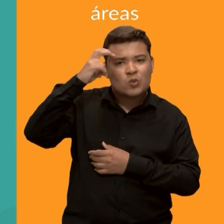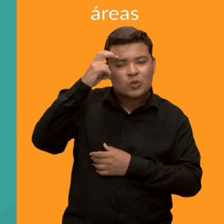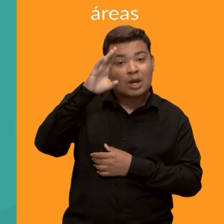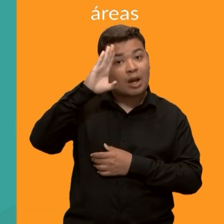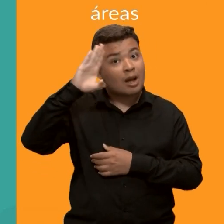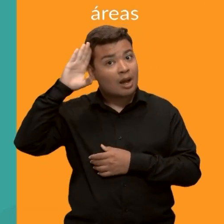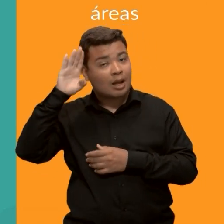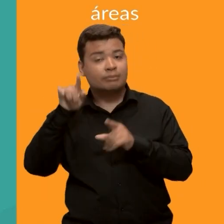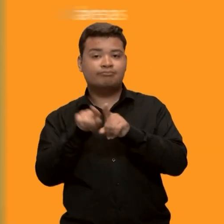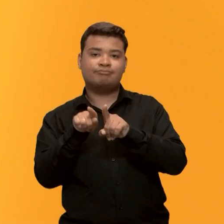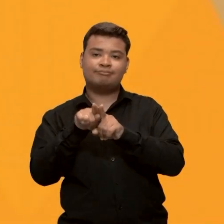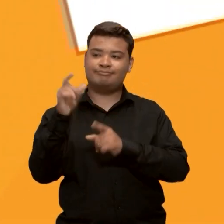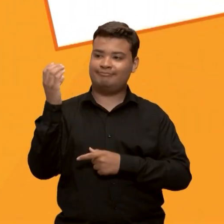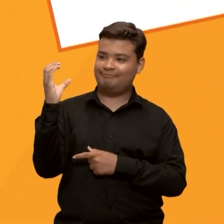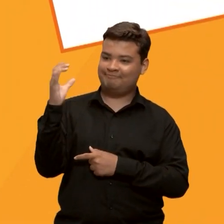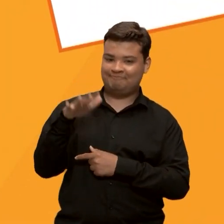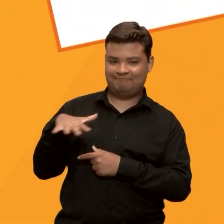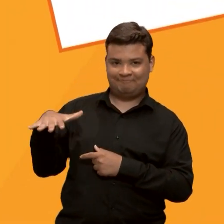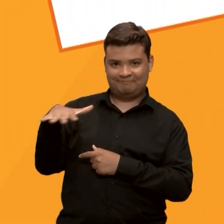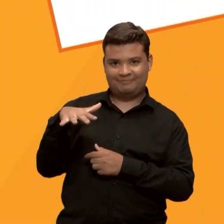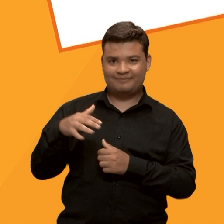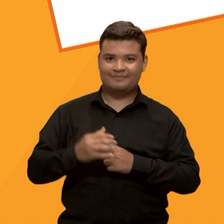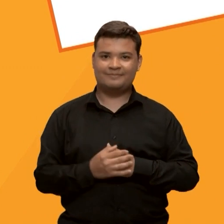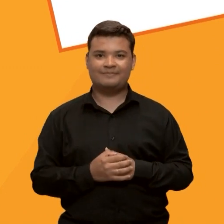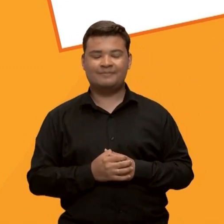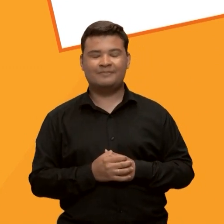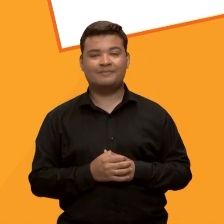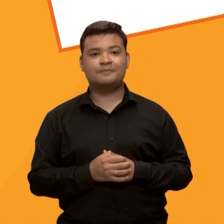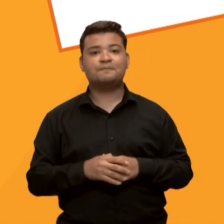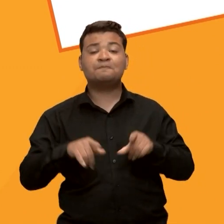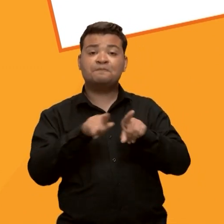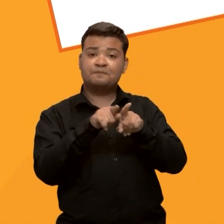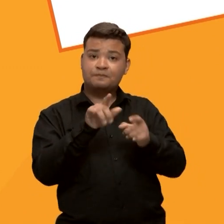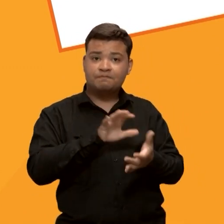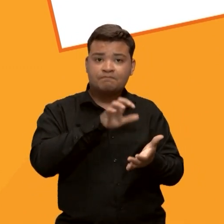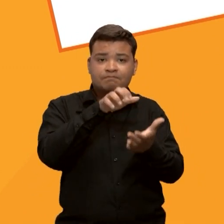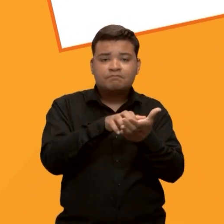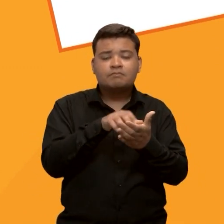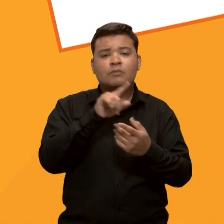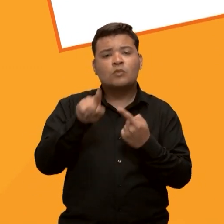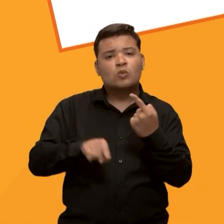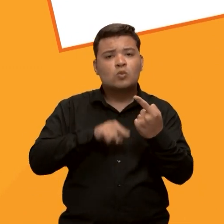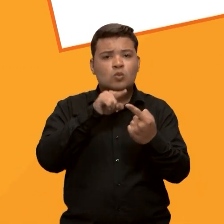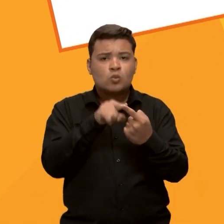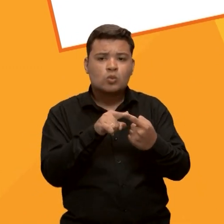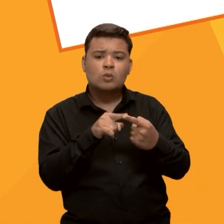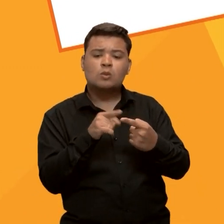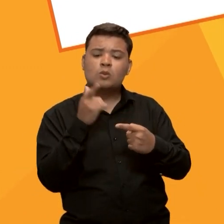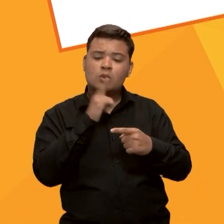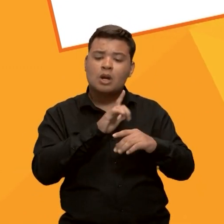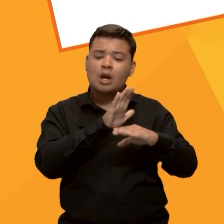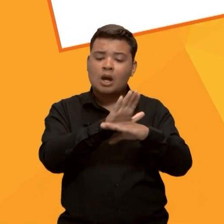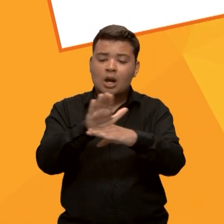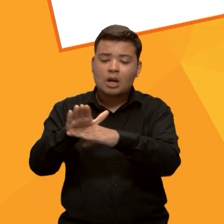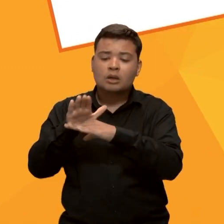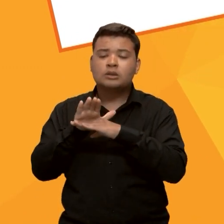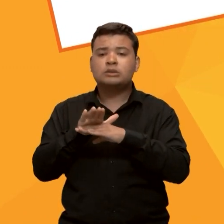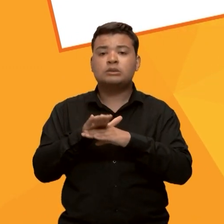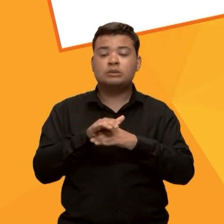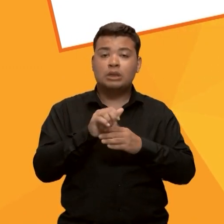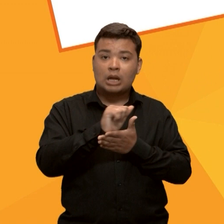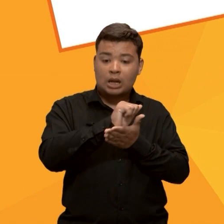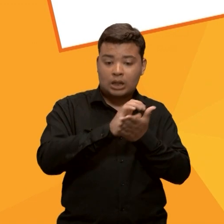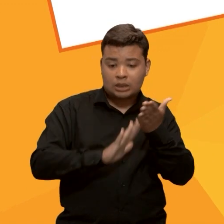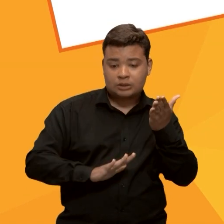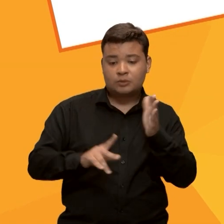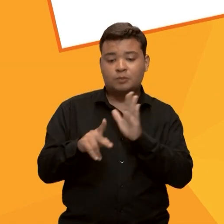e científicas. Além disso, o núcleo busca auxiliar também a regionalização das atividades